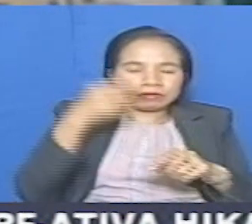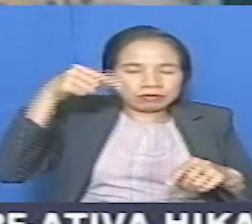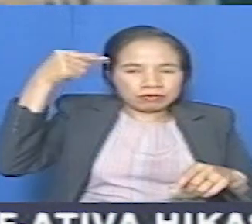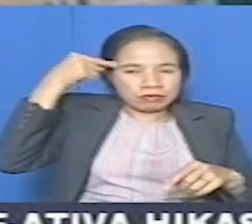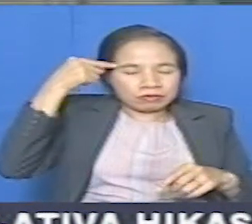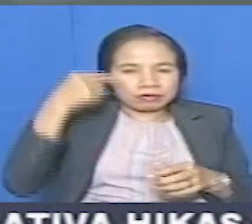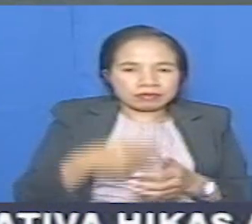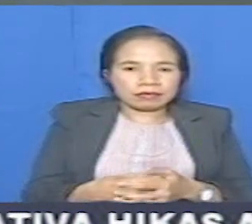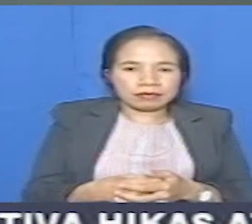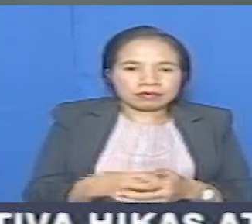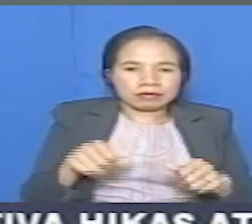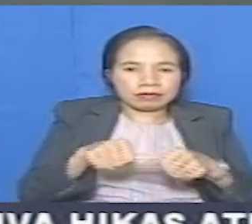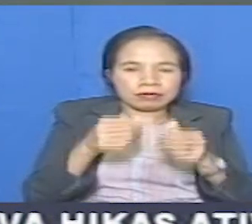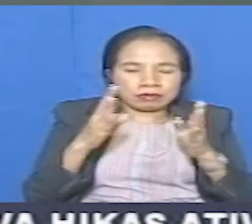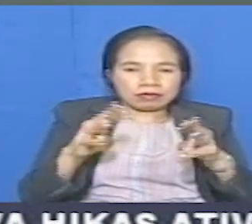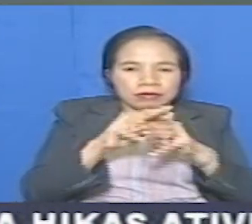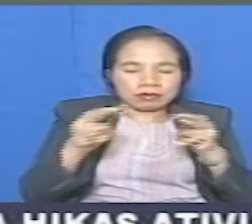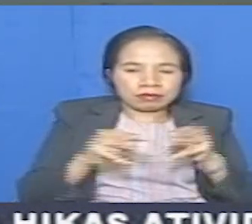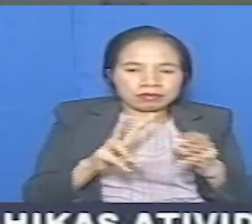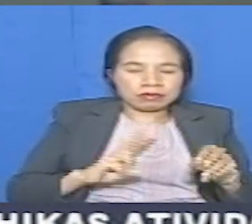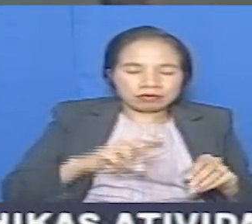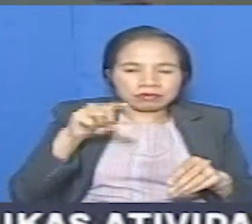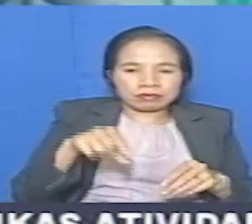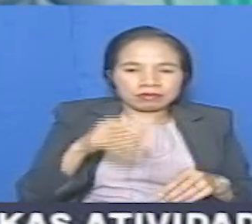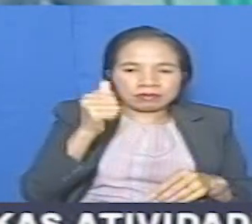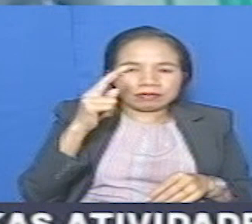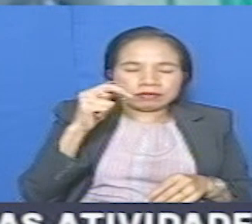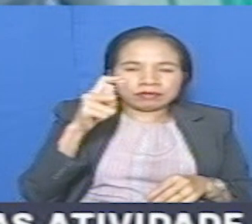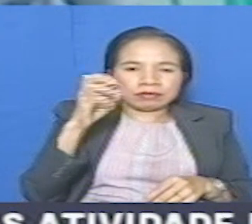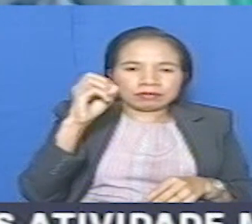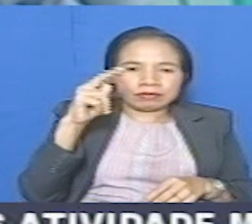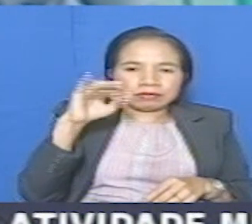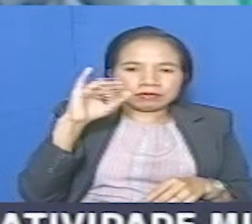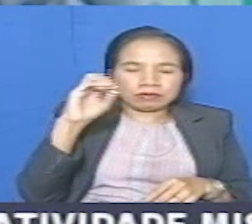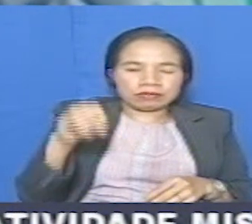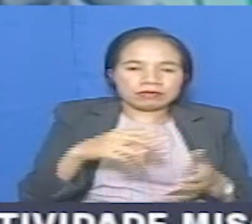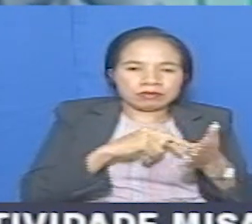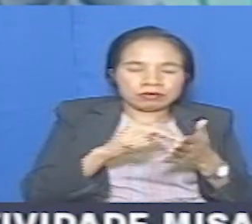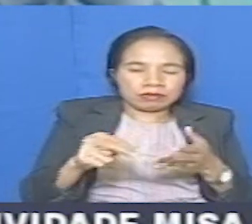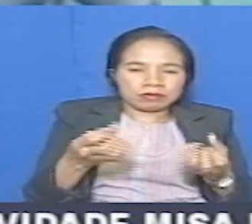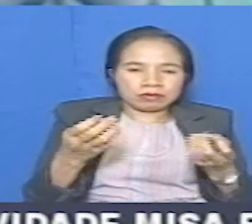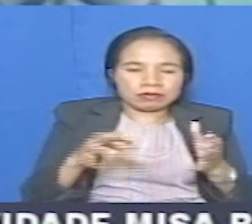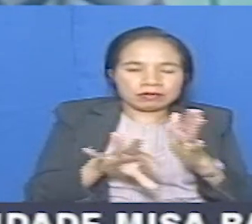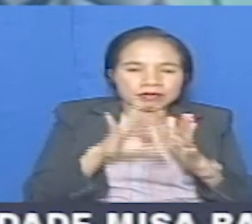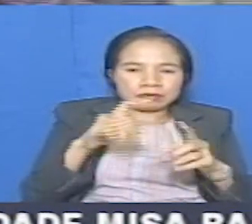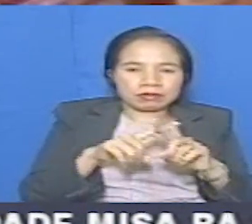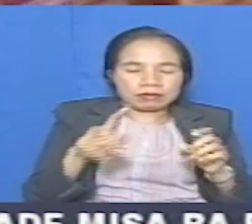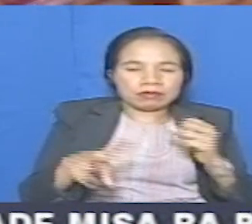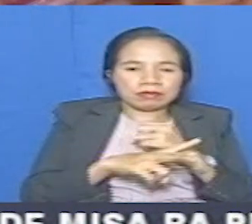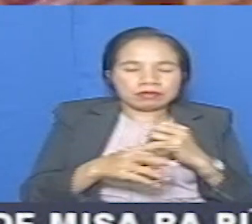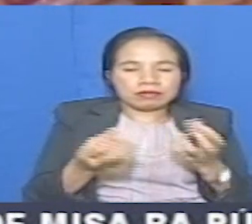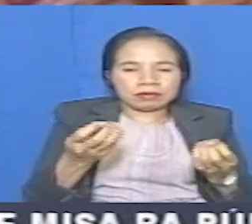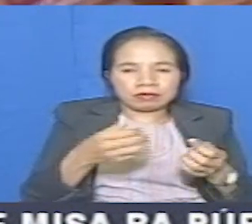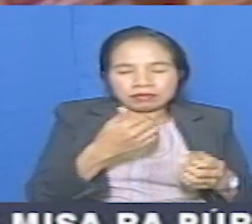local. Administrador posto Vikeke Vila Antonio Grigori hatetan. Husi número ne balun hetan ona mai be vítima balun